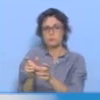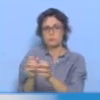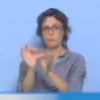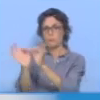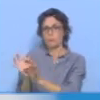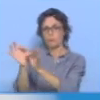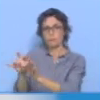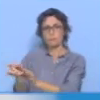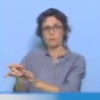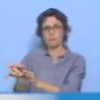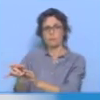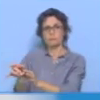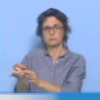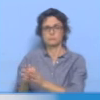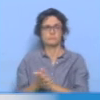voltar.